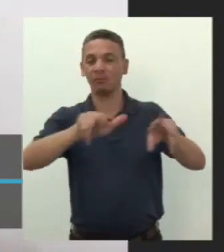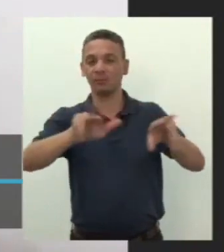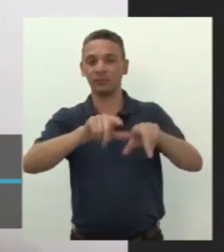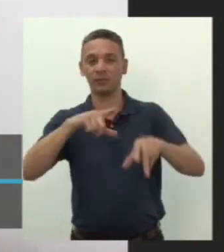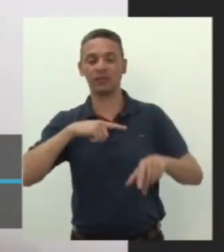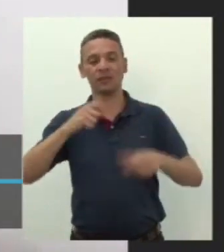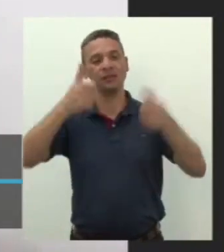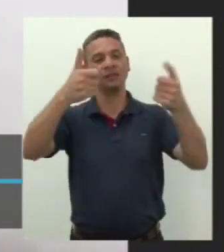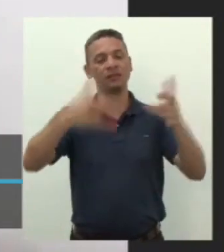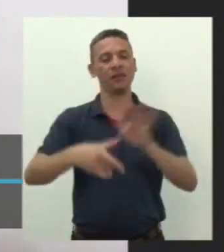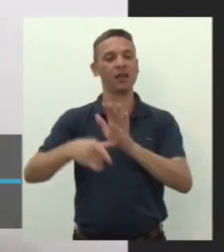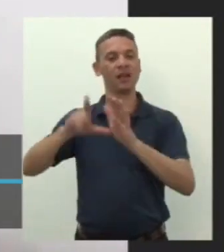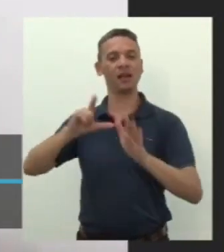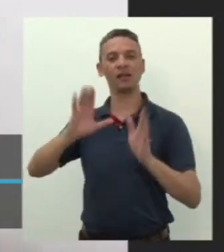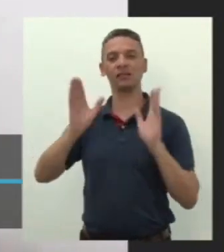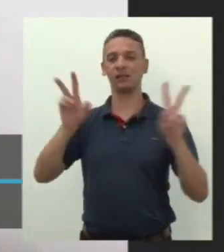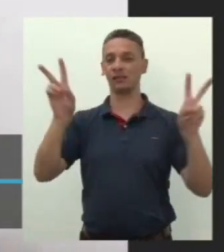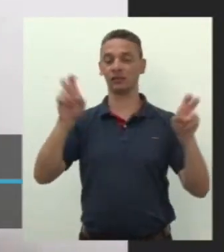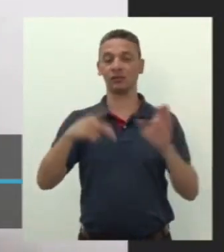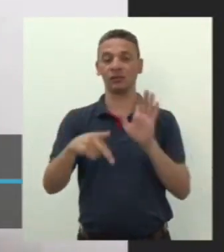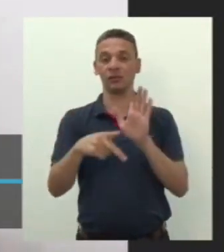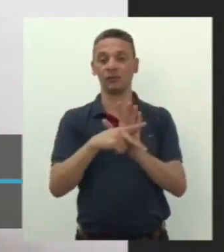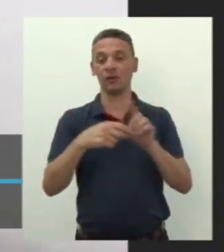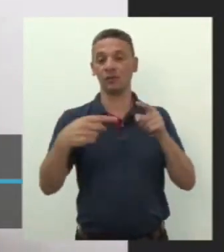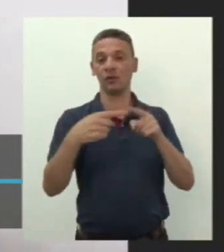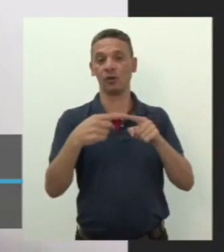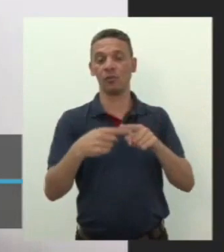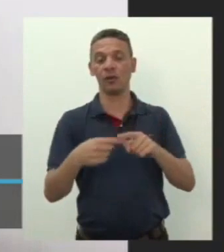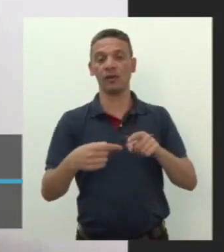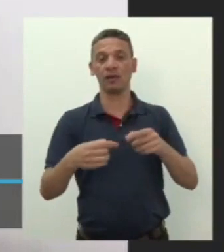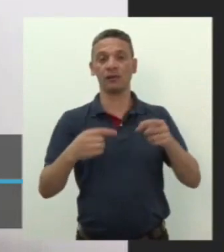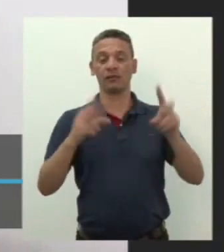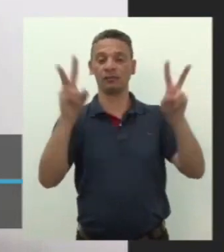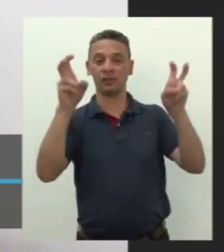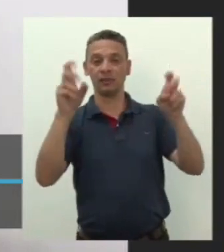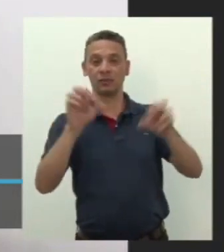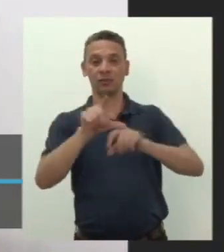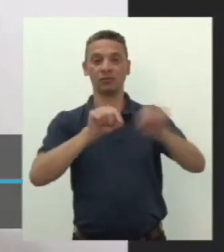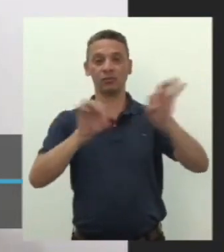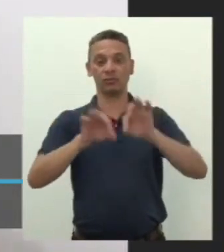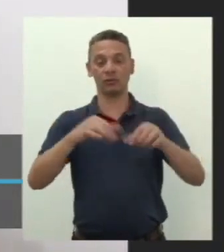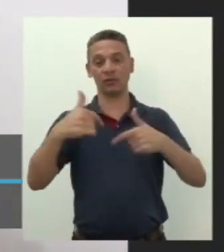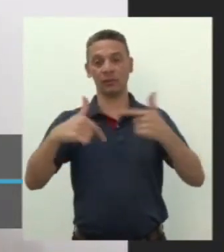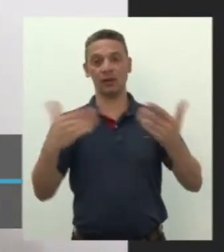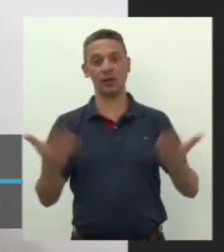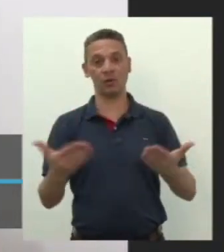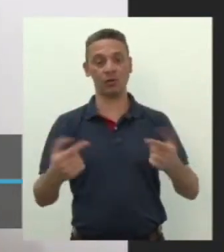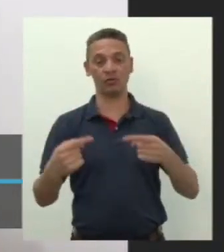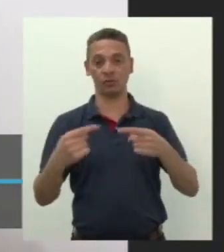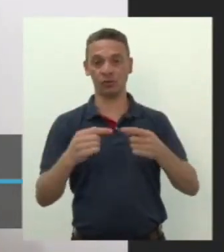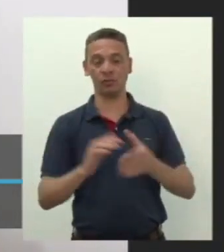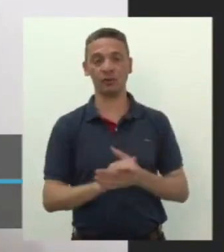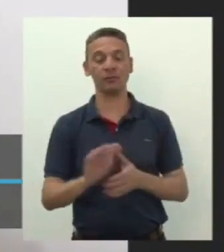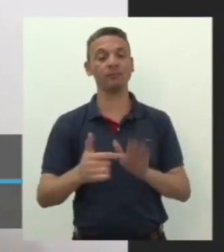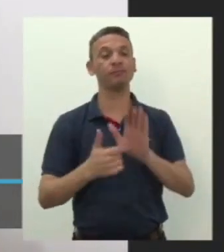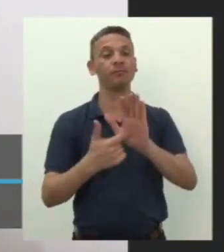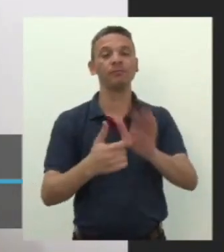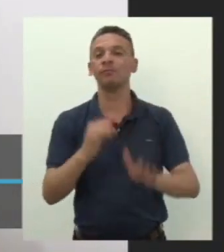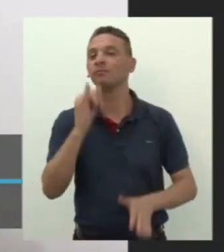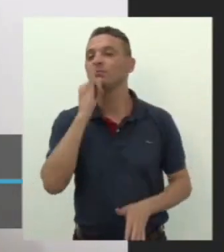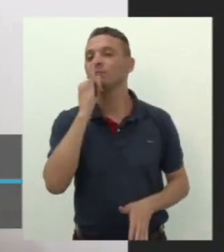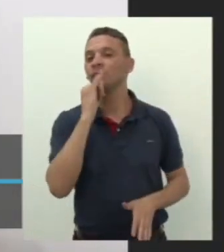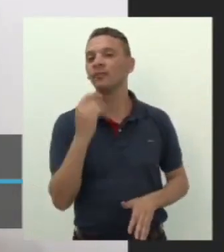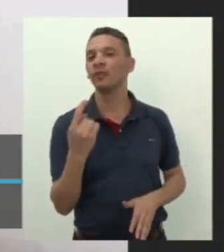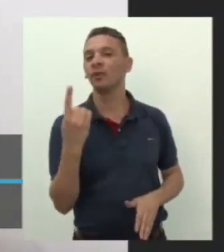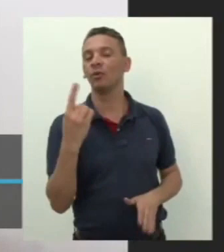comentado anteriormente e que pertencem às habilidades que a gente escolheu para trabalhar hoje. Nós vamos mostrar um exemplo